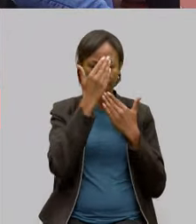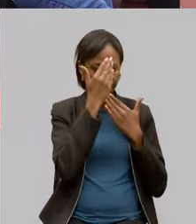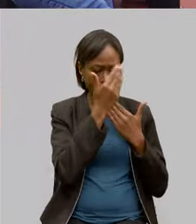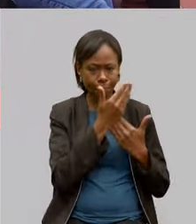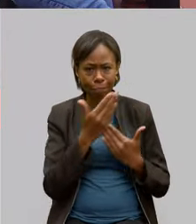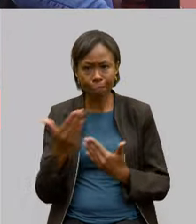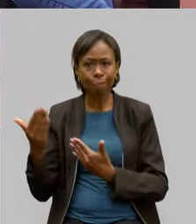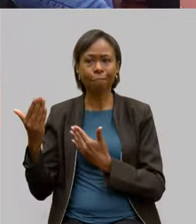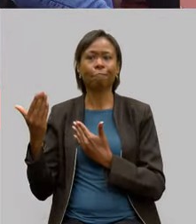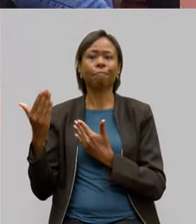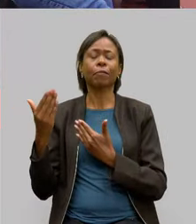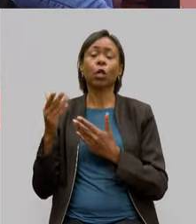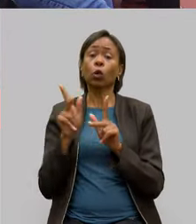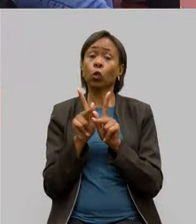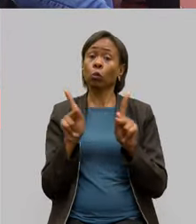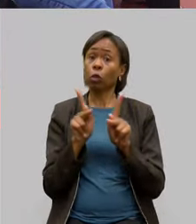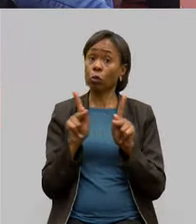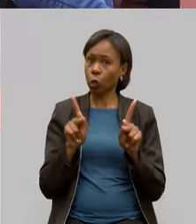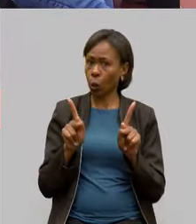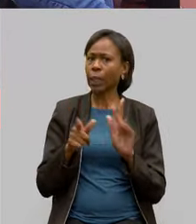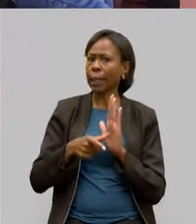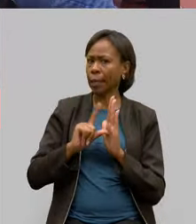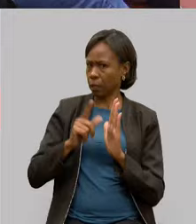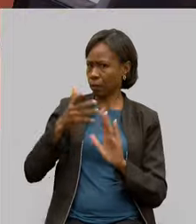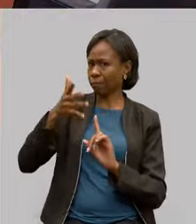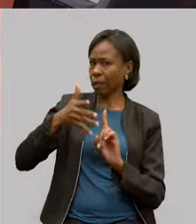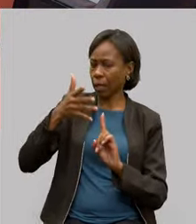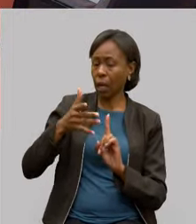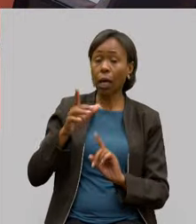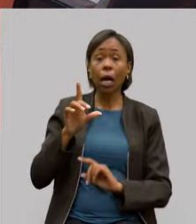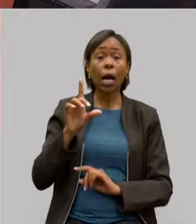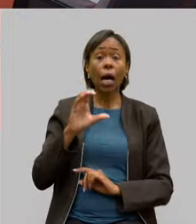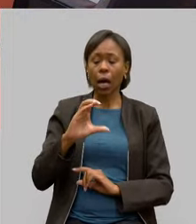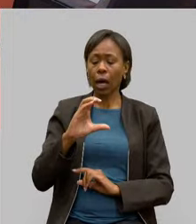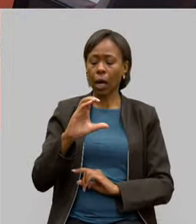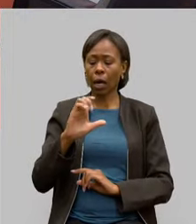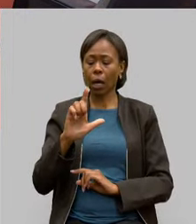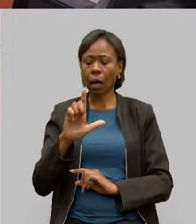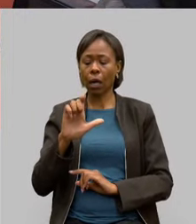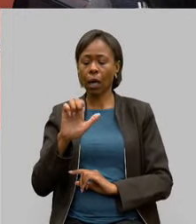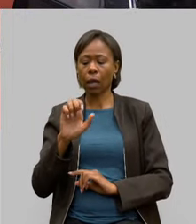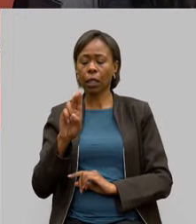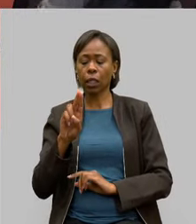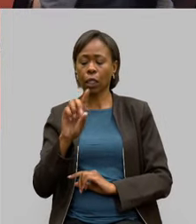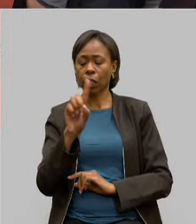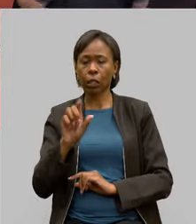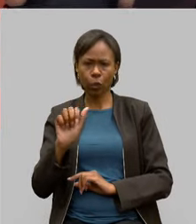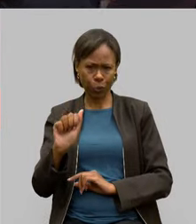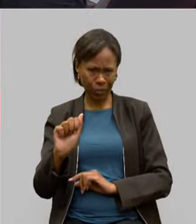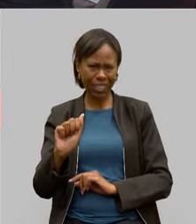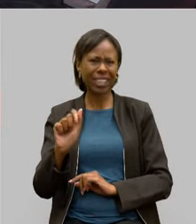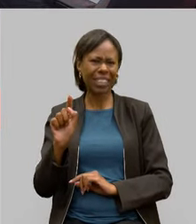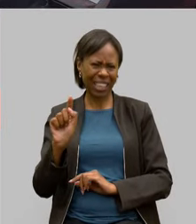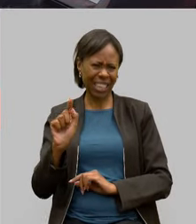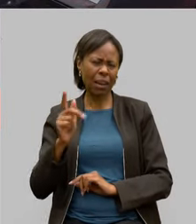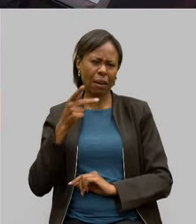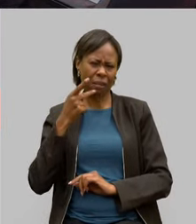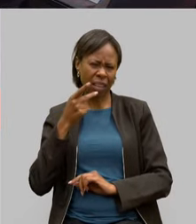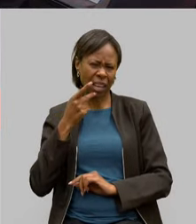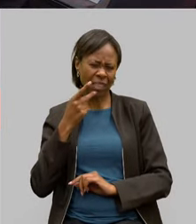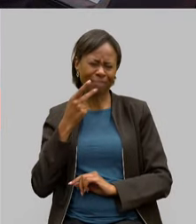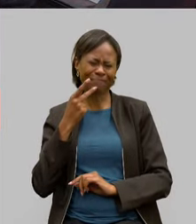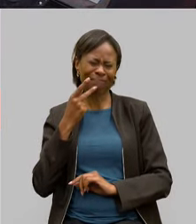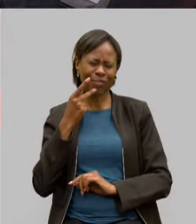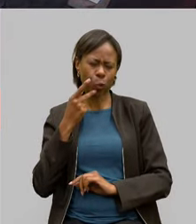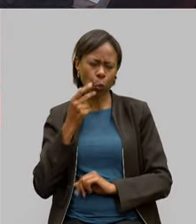a todos os professores que aqui falaram agradecer a dona Cleusa né pelas palavras pela sensibilidade foi difícil